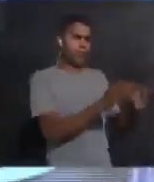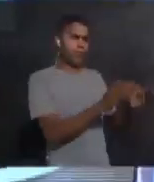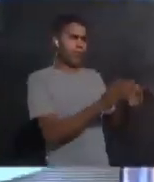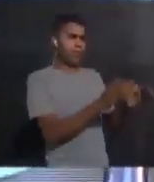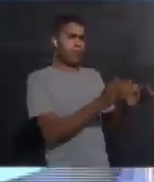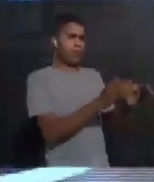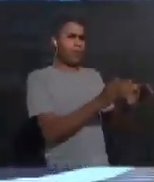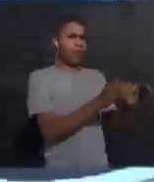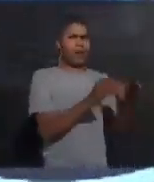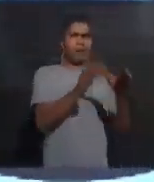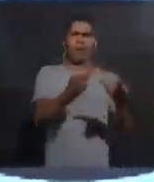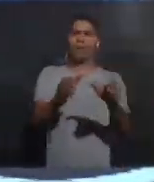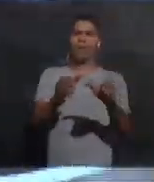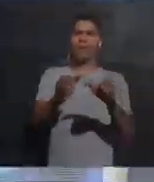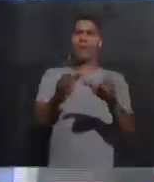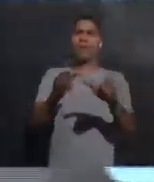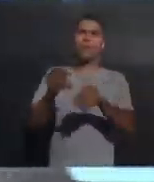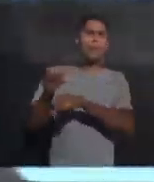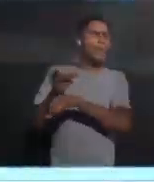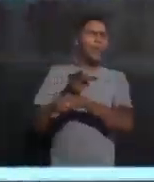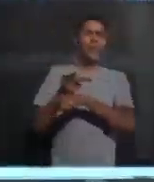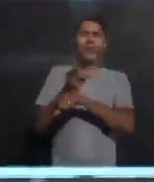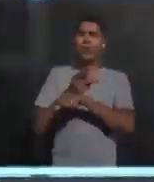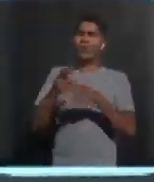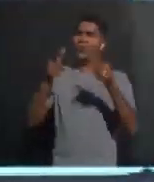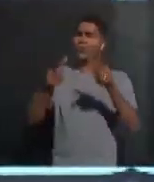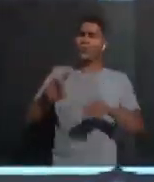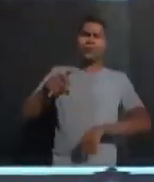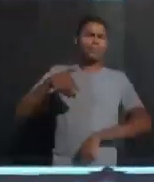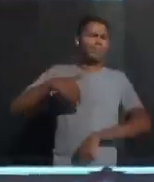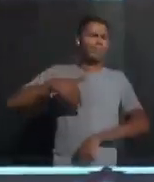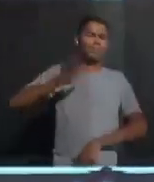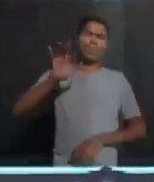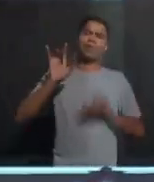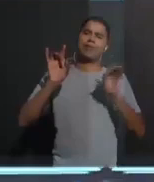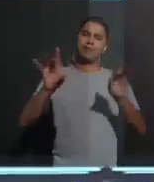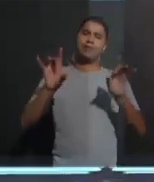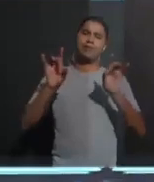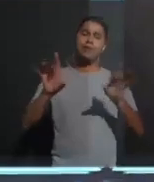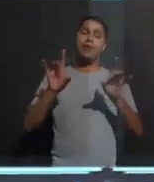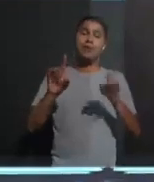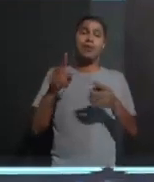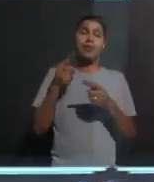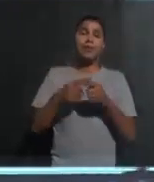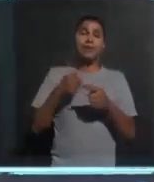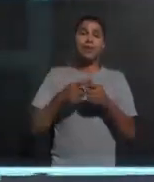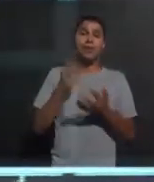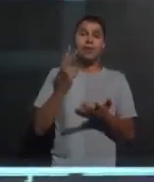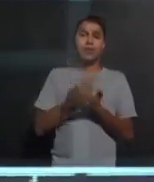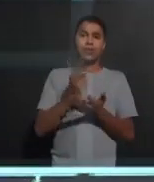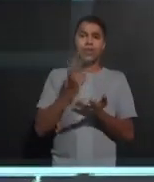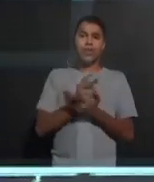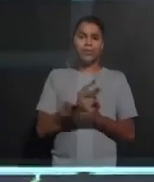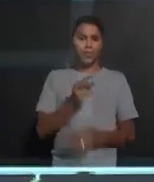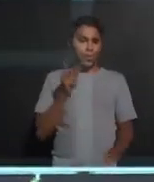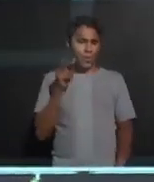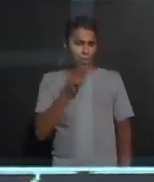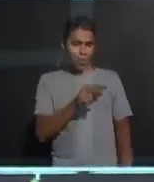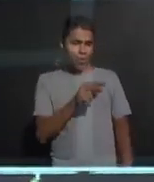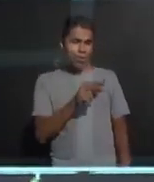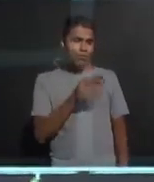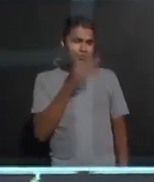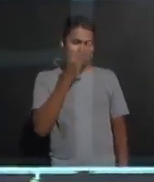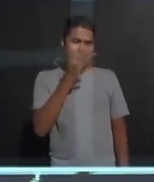vai executar o programa lugar mais especial para que ela pudesse ficar porque toda vez que eu vou olhar para aquelas